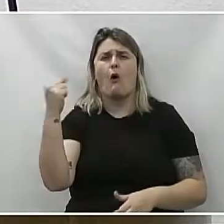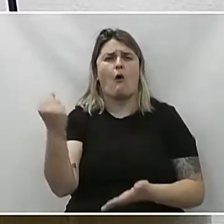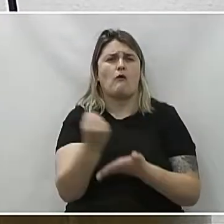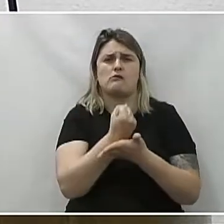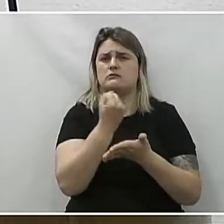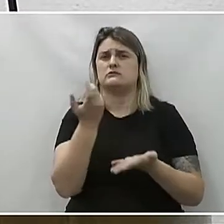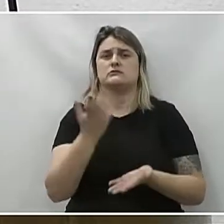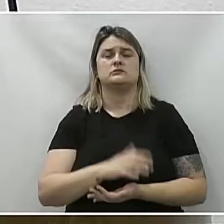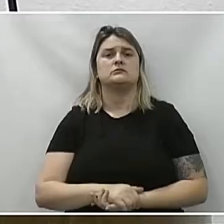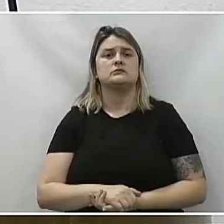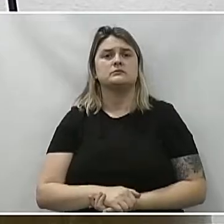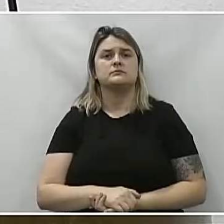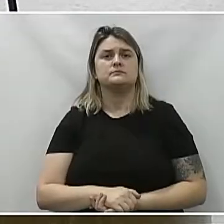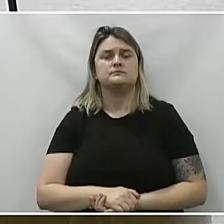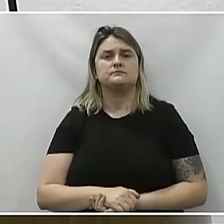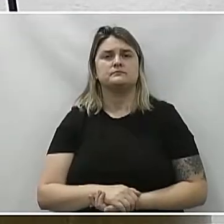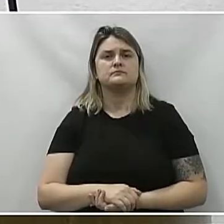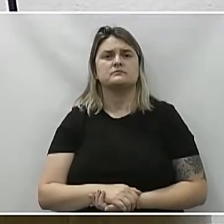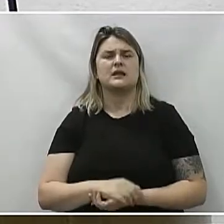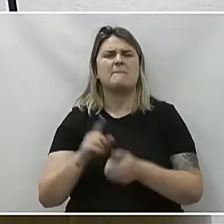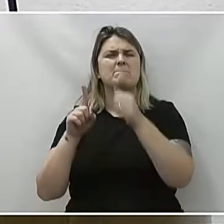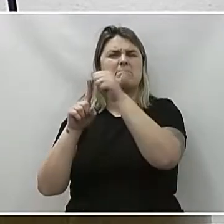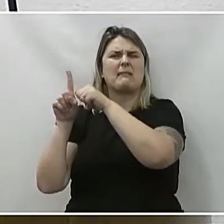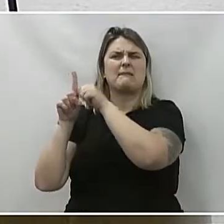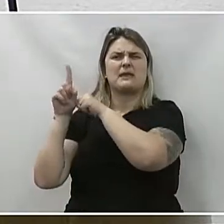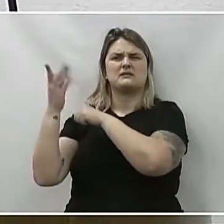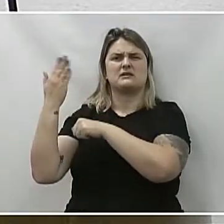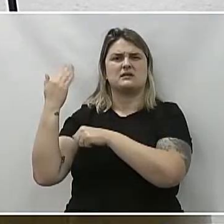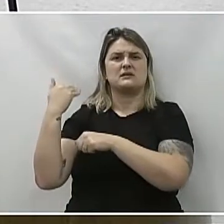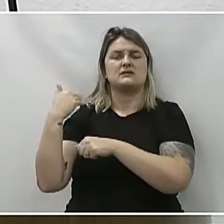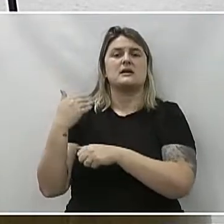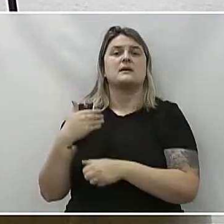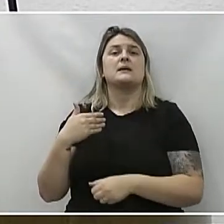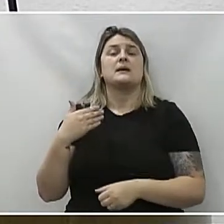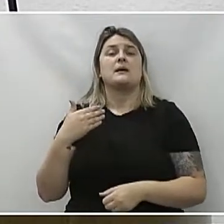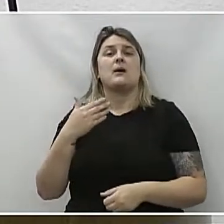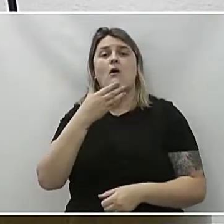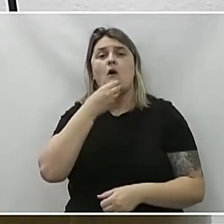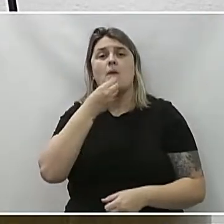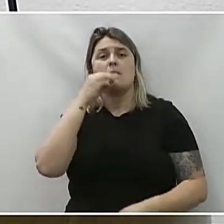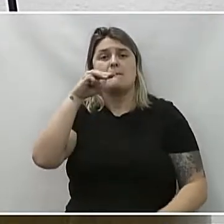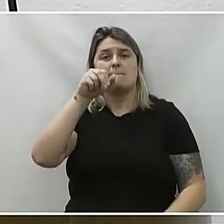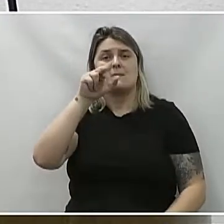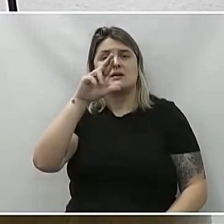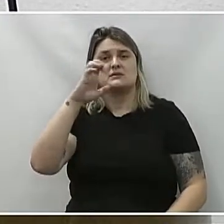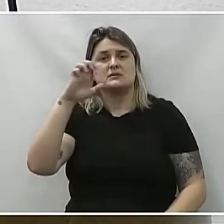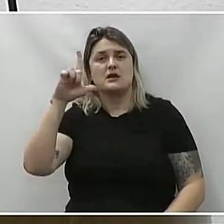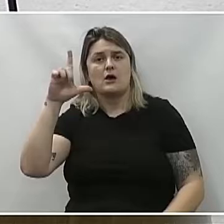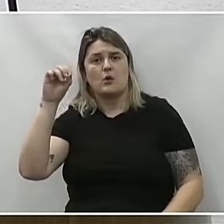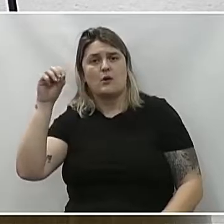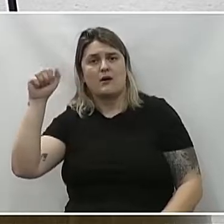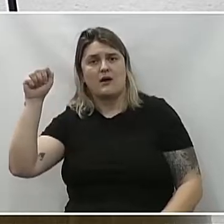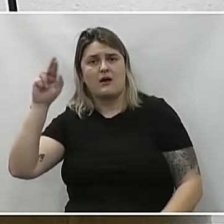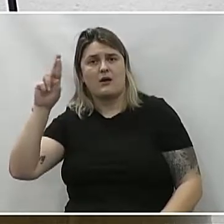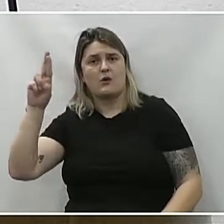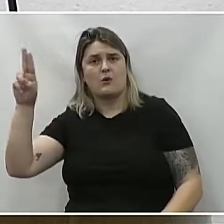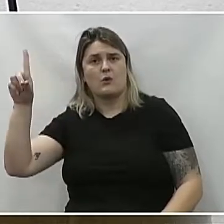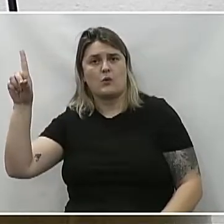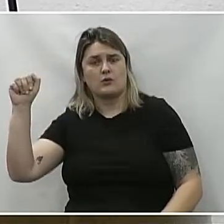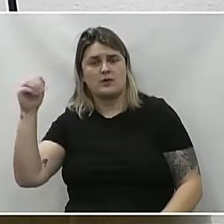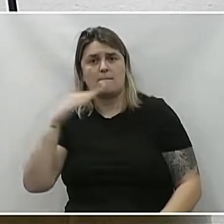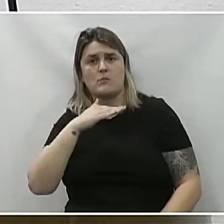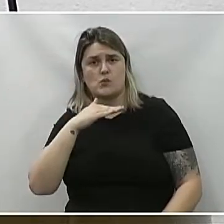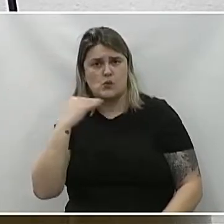acontecido. Há alguns meses eu trouxe o assassinato do meu companheiro de partido, Marcelo Arruda, que foi assassinado na sua